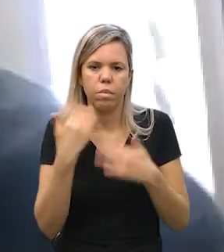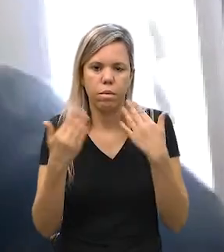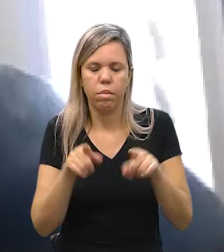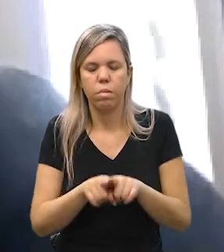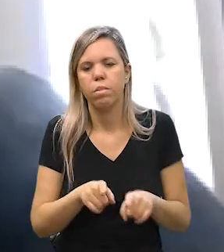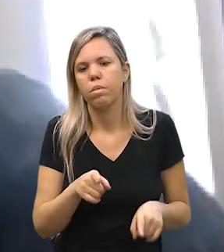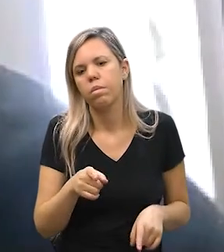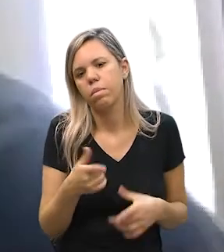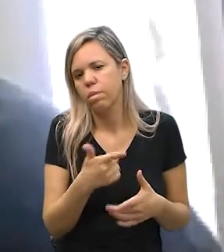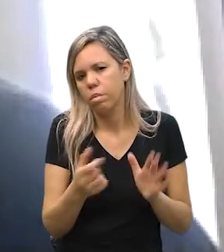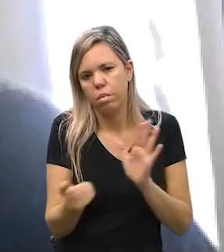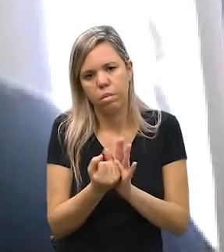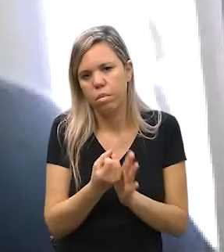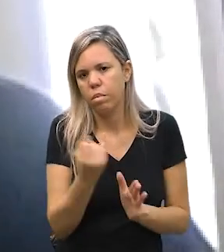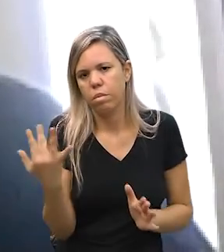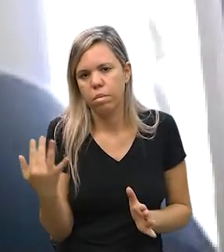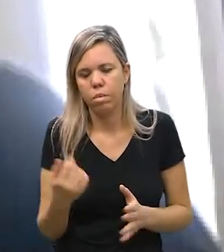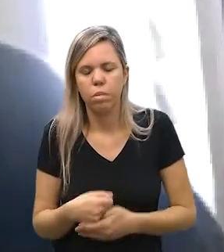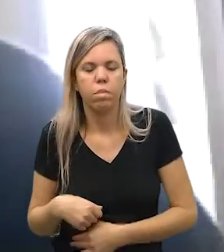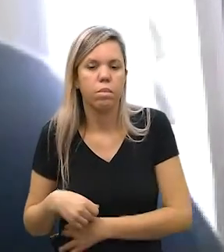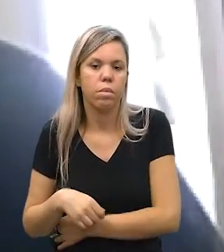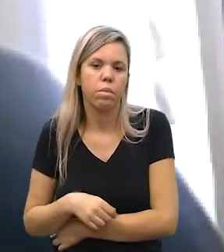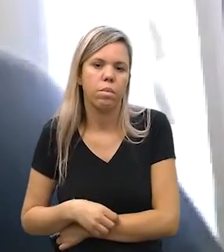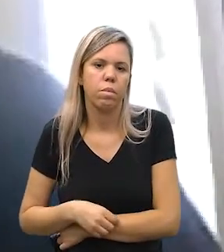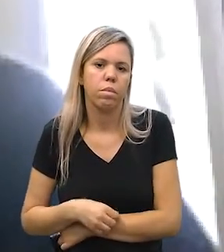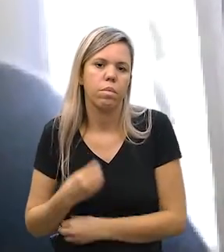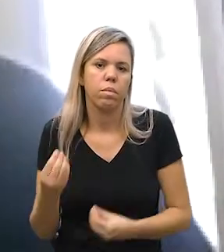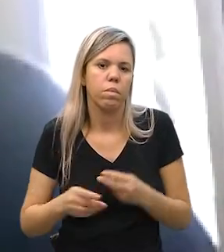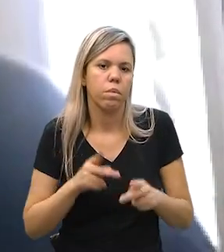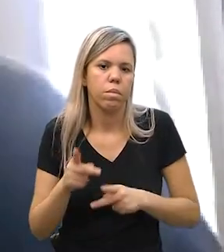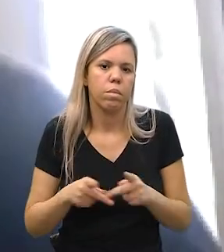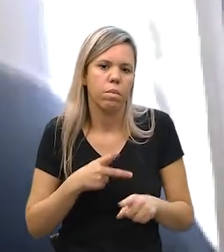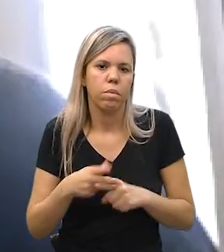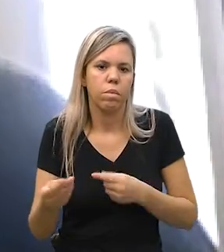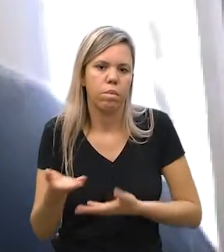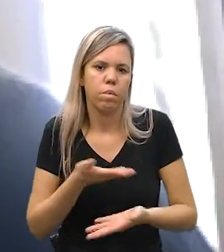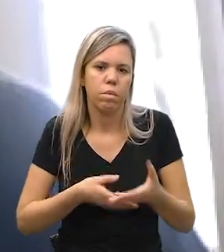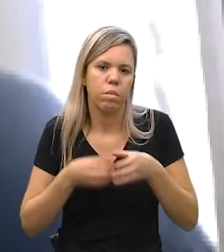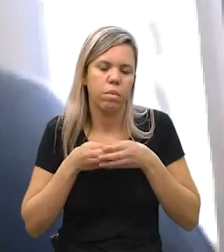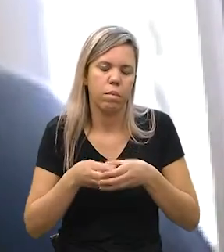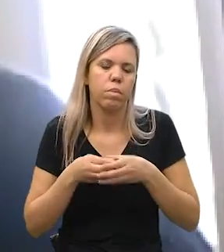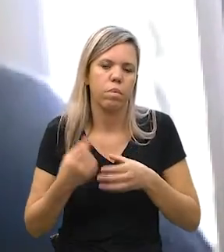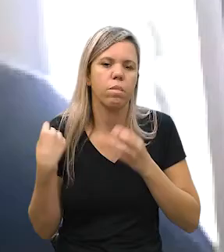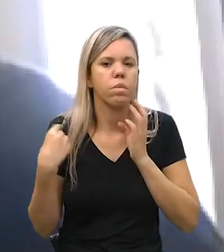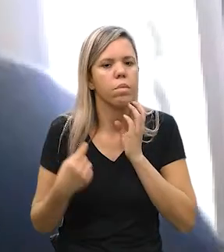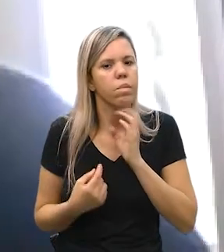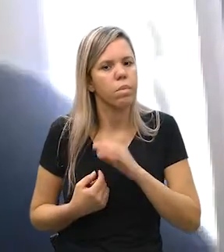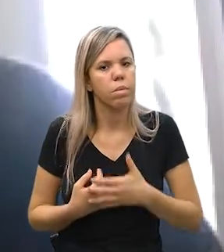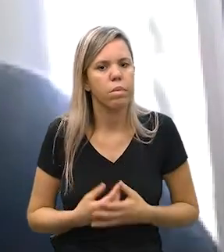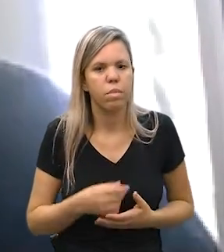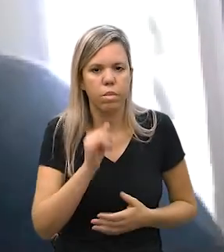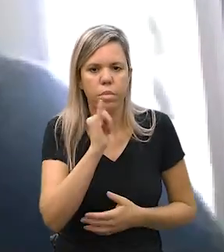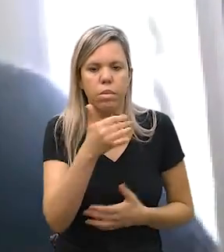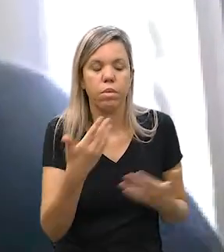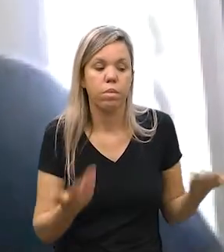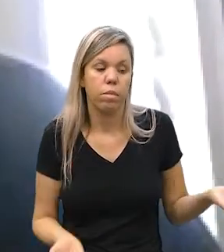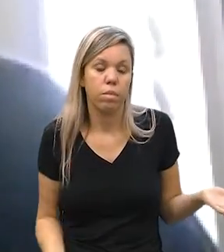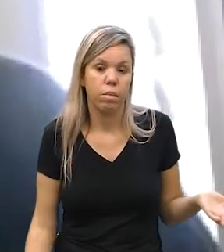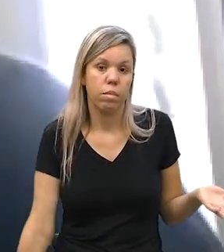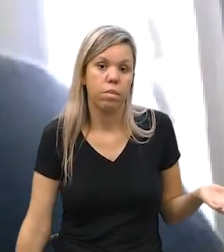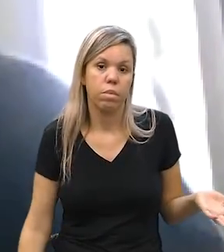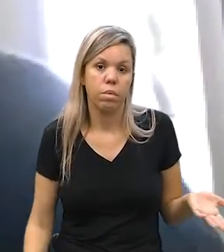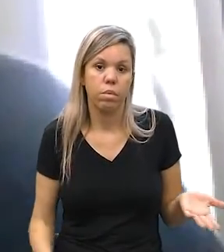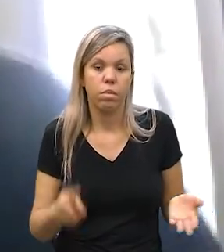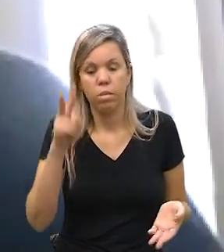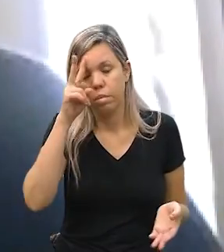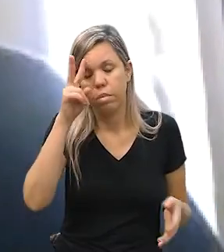que não houve registros, né, de como as pessoas conviviam naquela época. Ele fala, ó, esse livro está trazendo